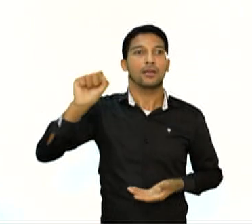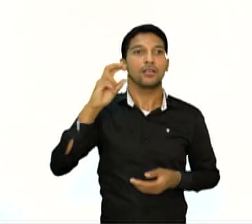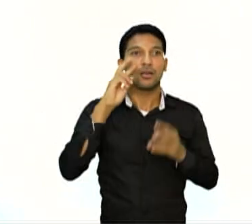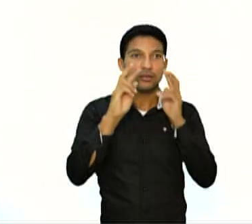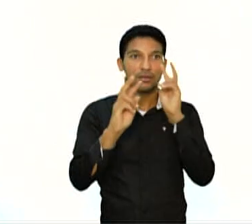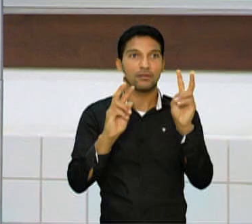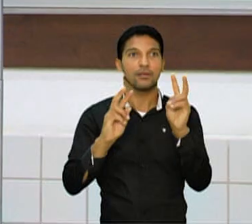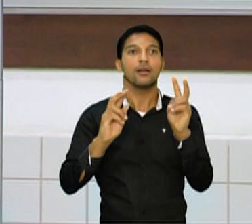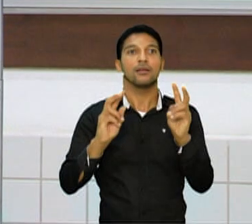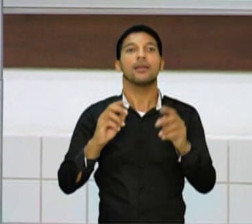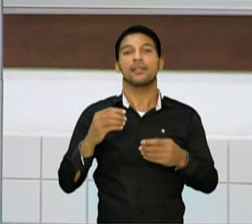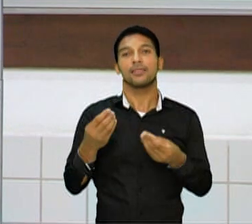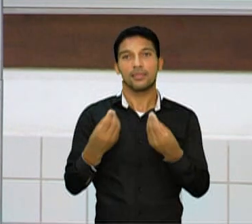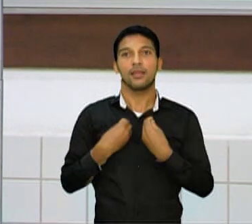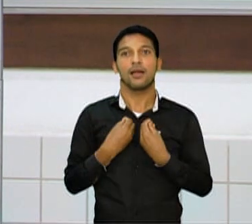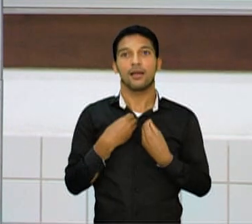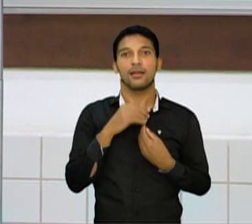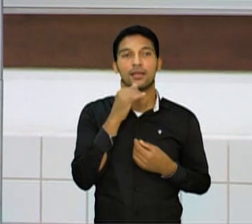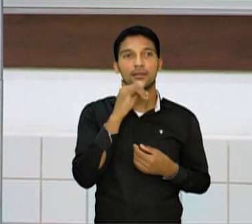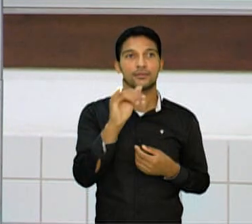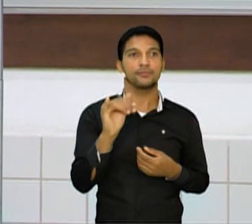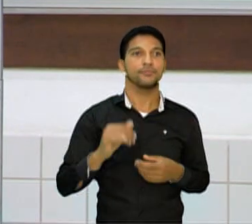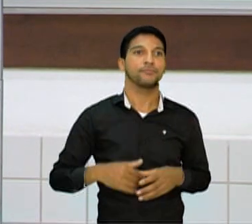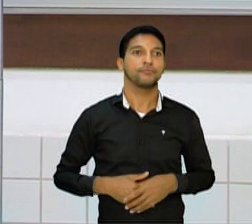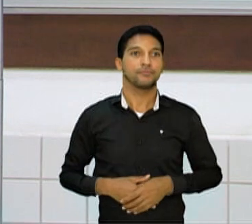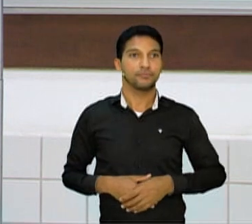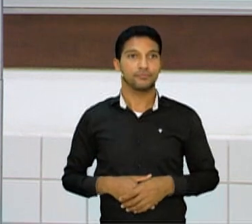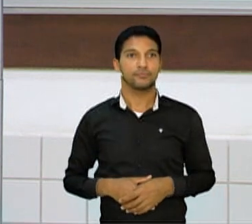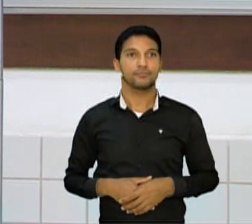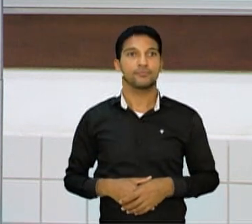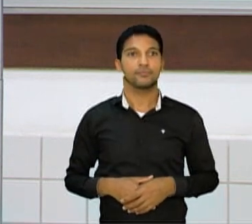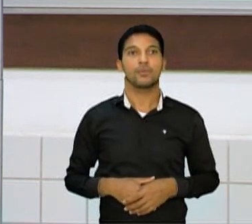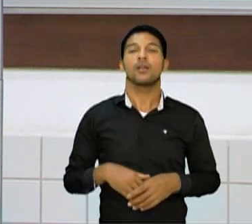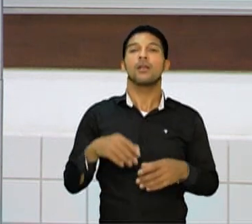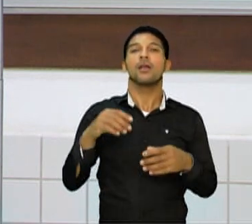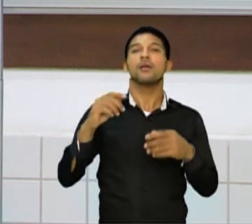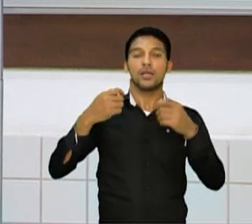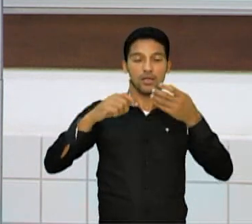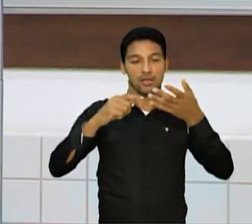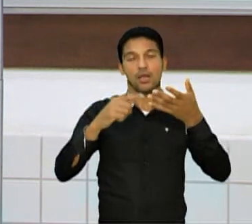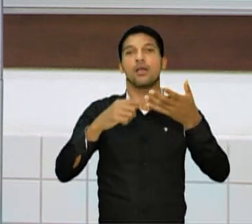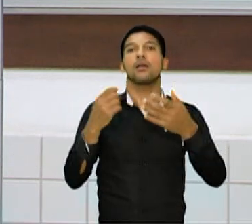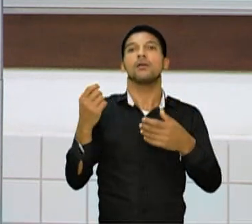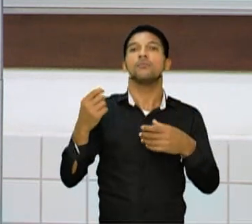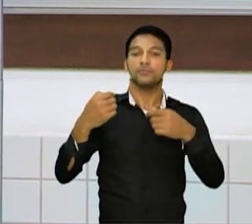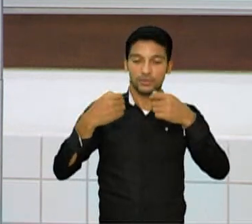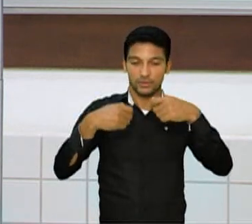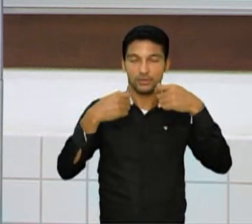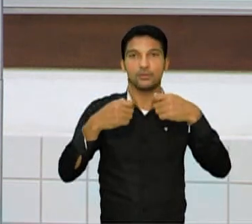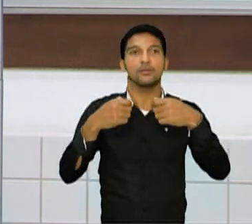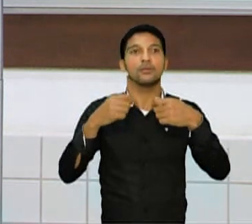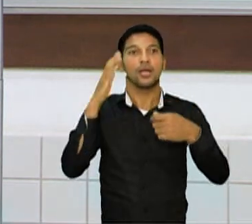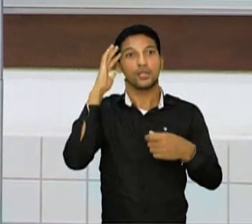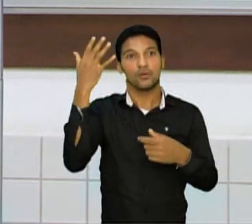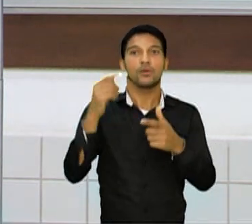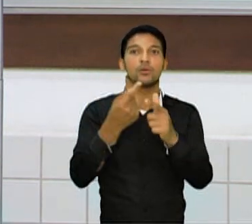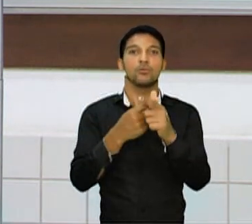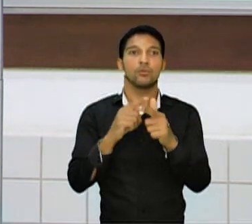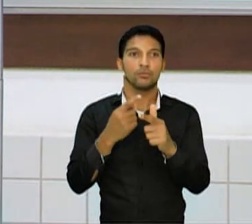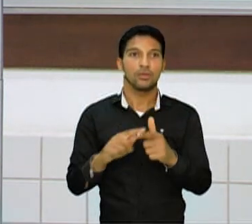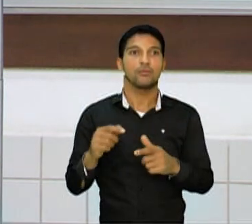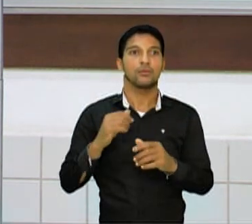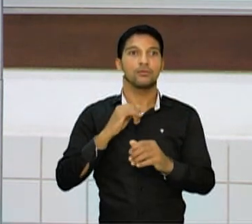de insight de que, puxa, temos que descobrir a solução dos problemas para as fontes energéticas. Então,